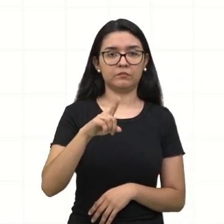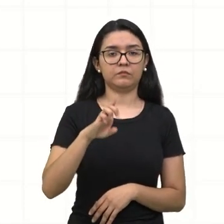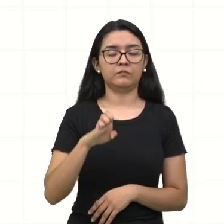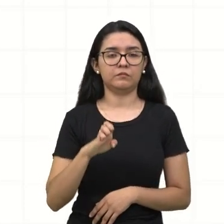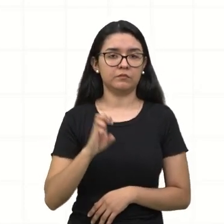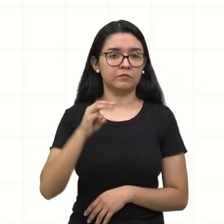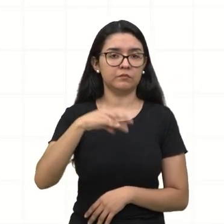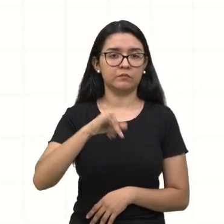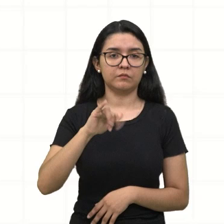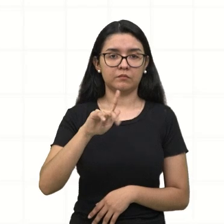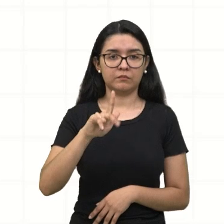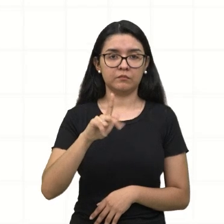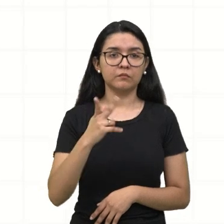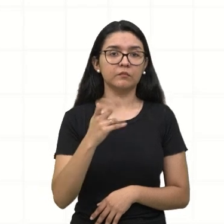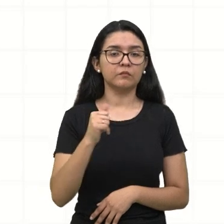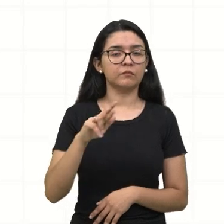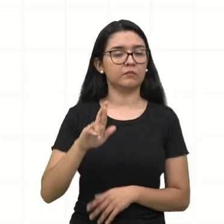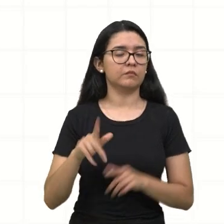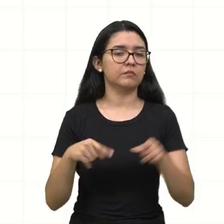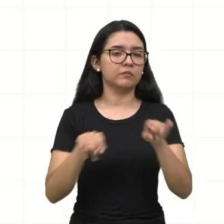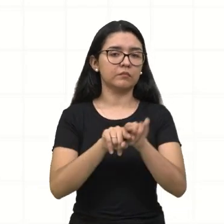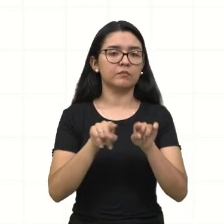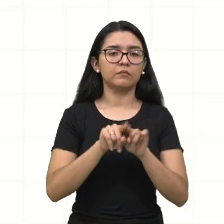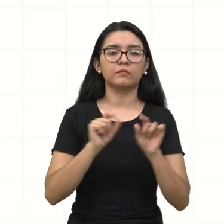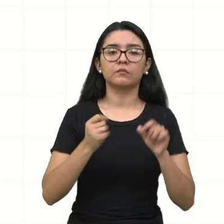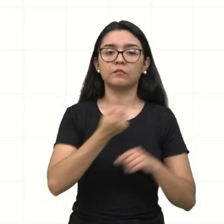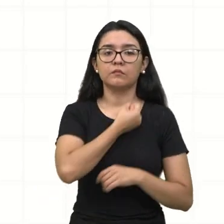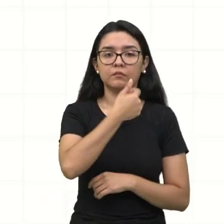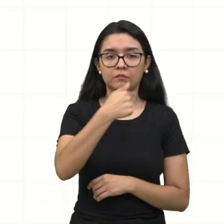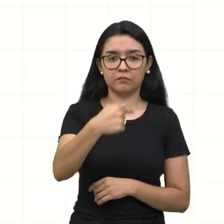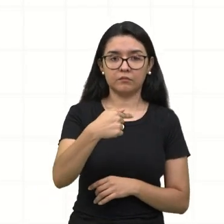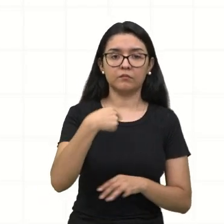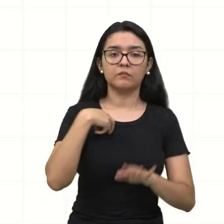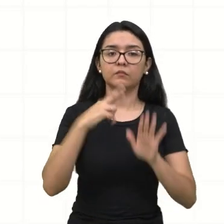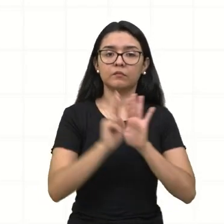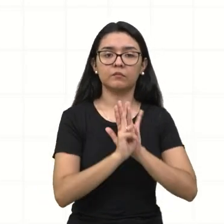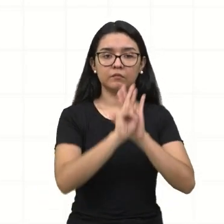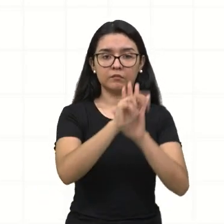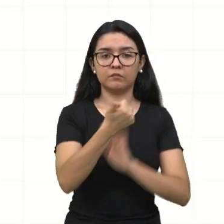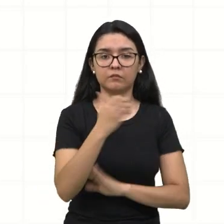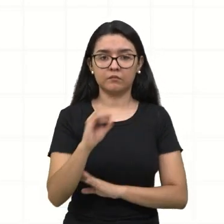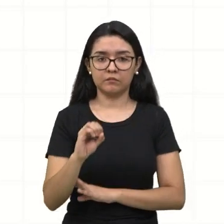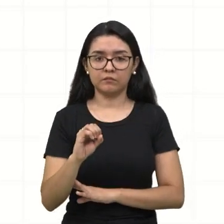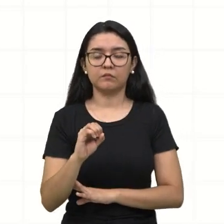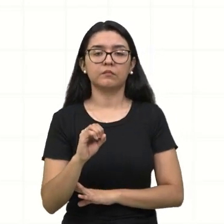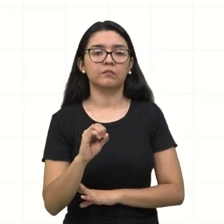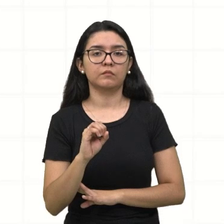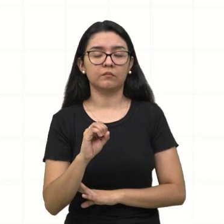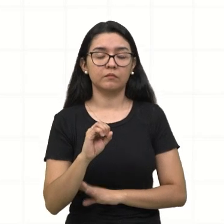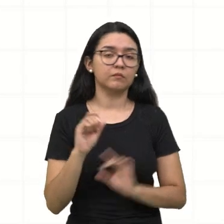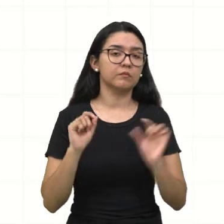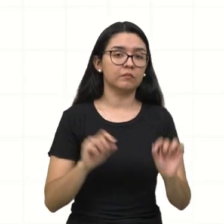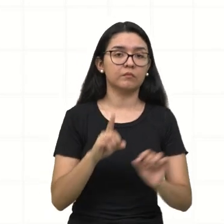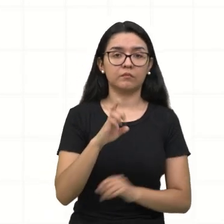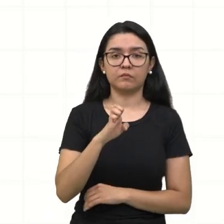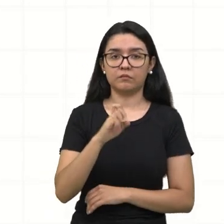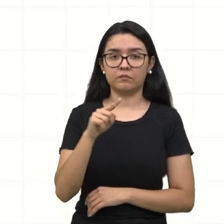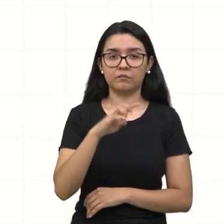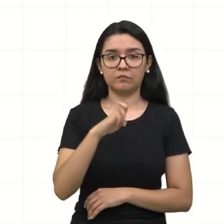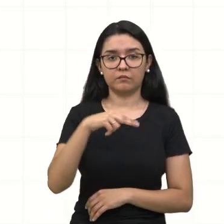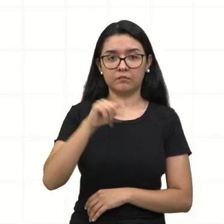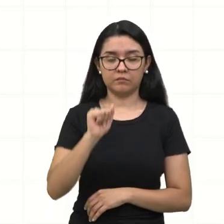7, que representa 10 dezenas de milhar. Em seguida, o